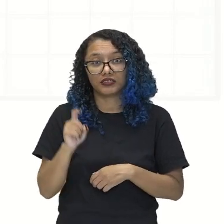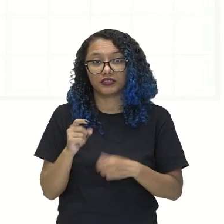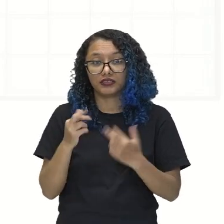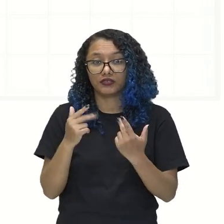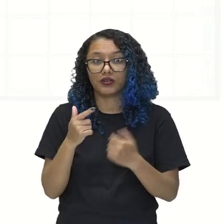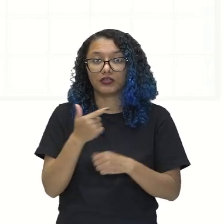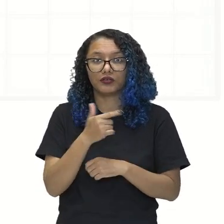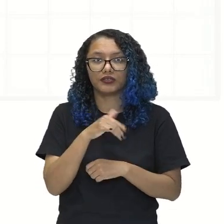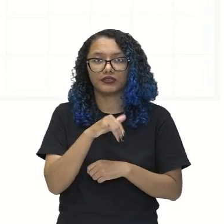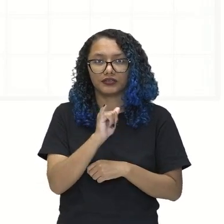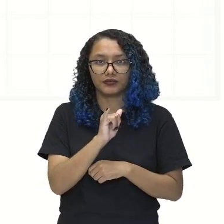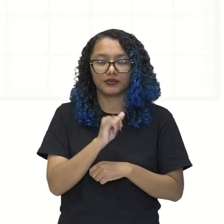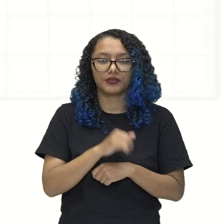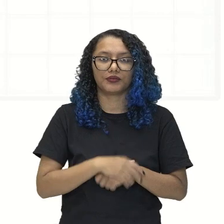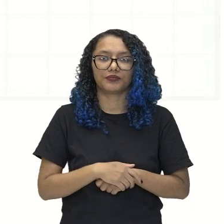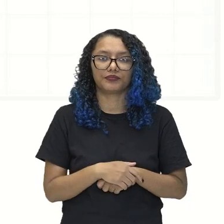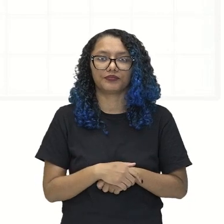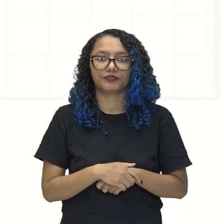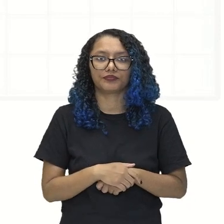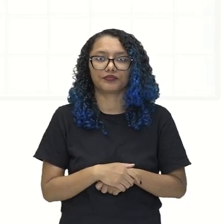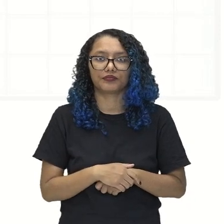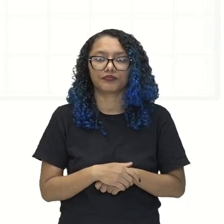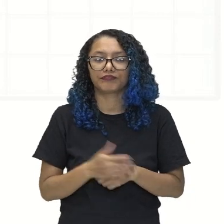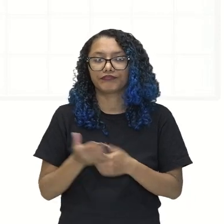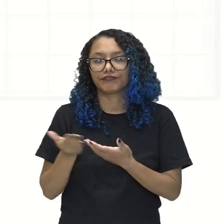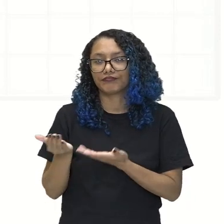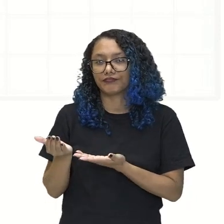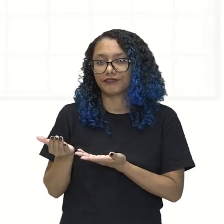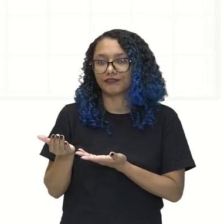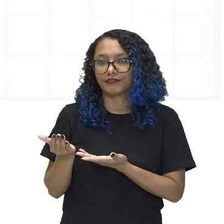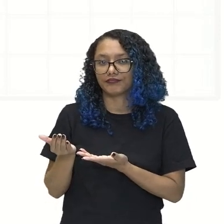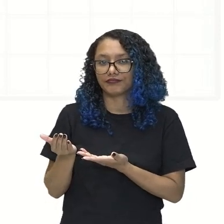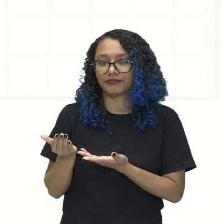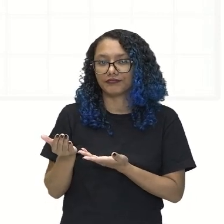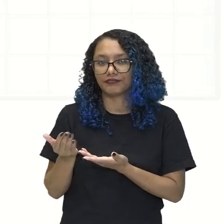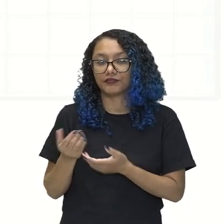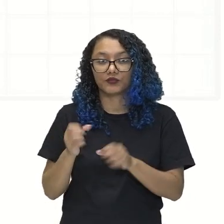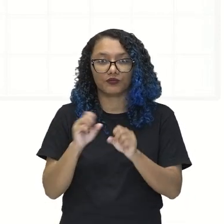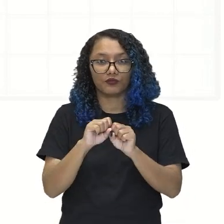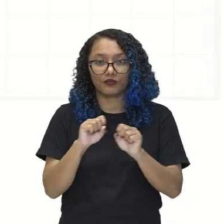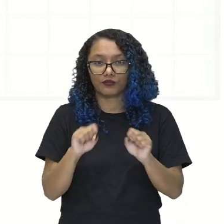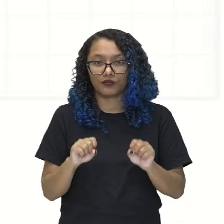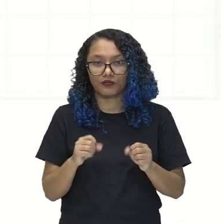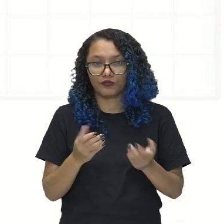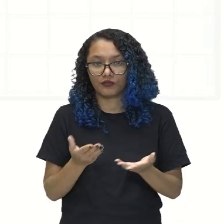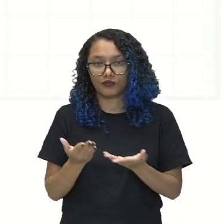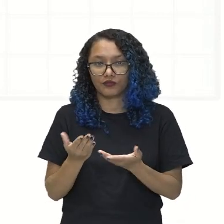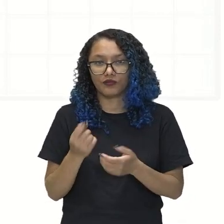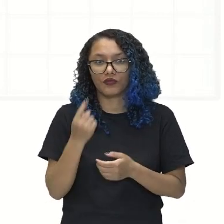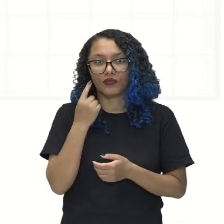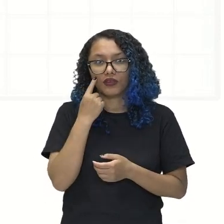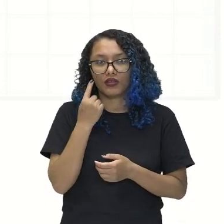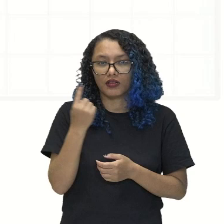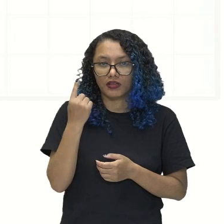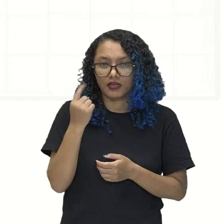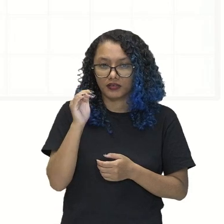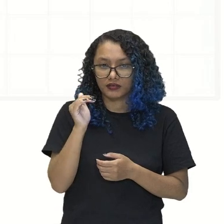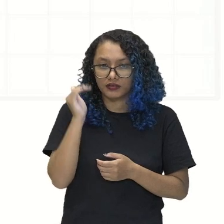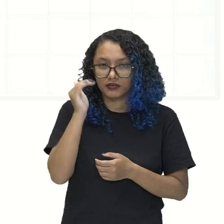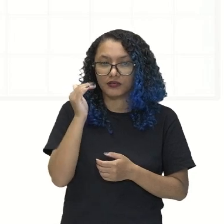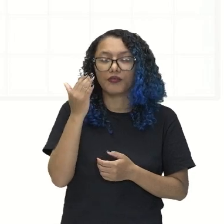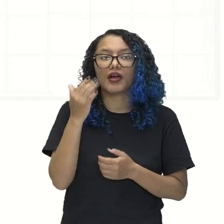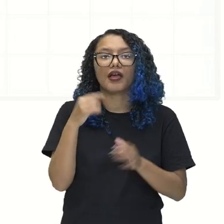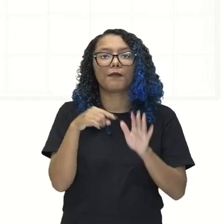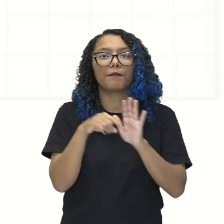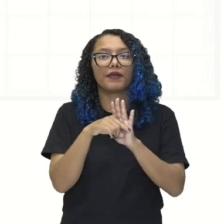meninas. Tá aqui. E aí o sistema fica com essa cara, né? Aqui é a subtração das meninas,